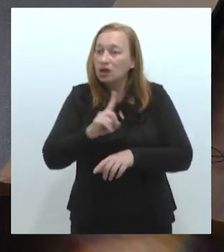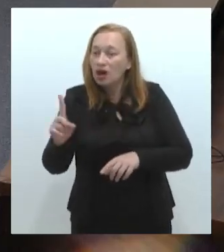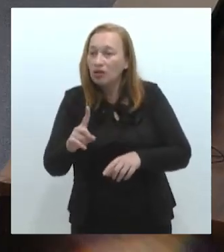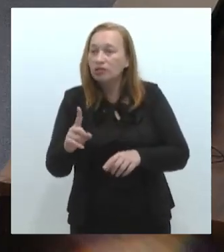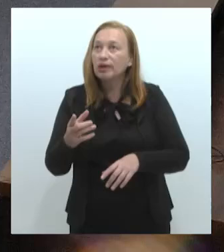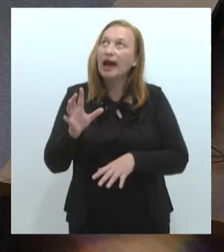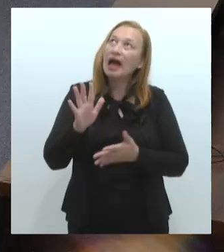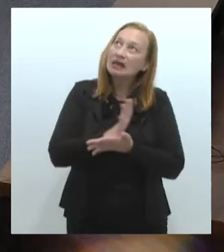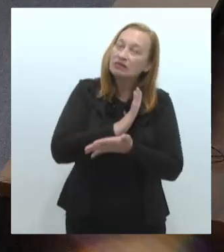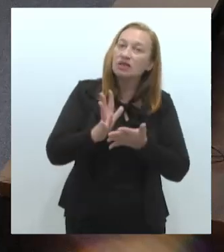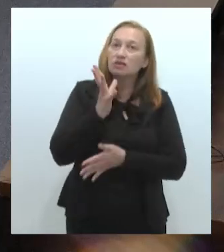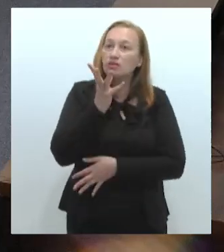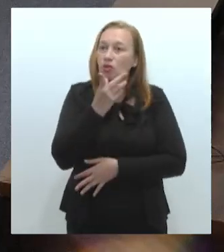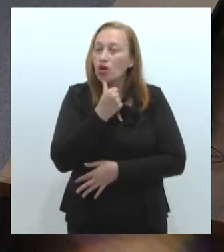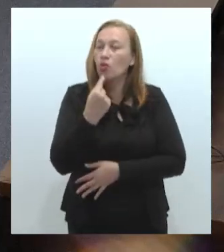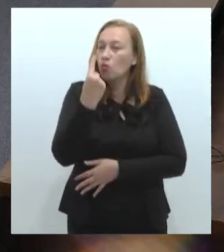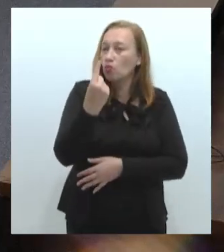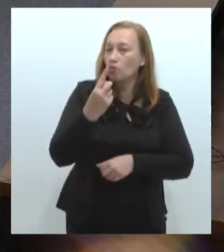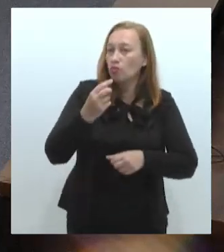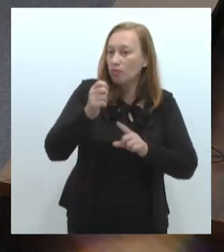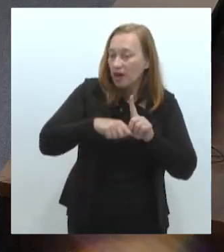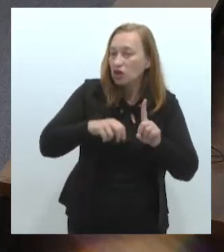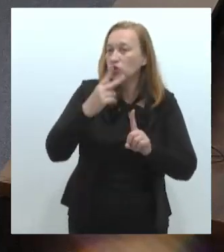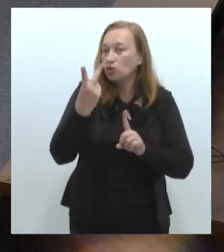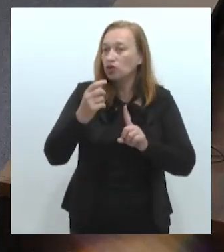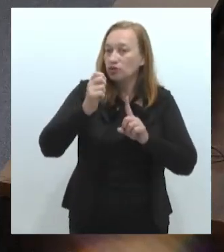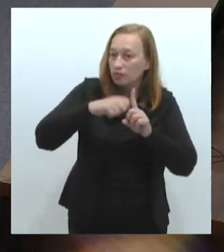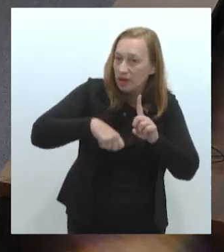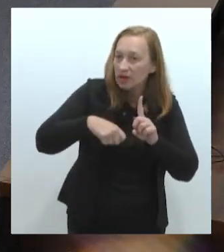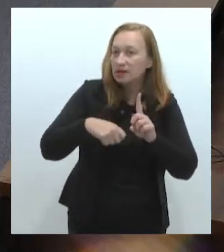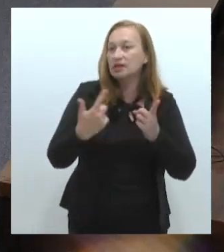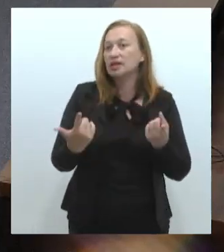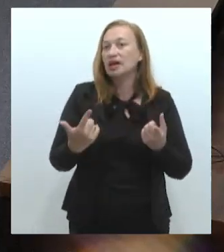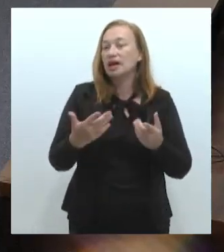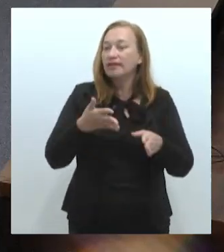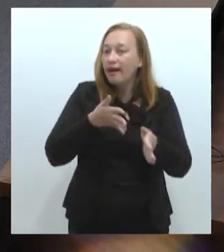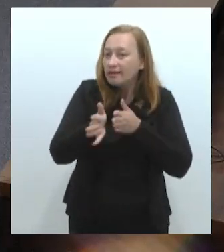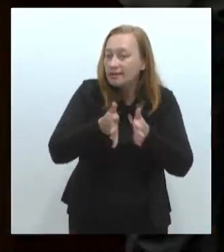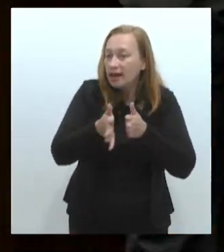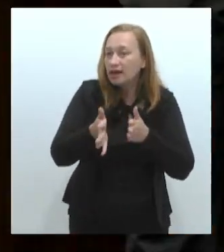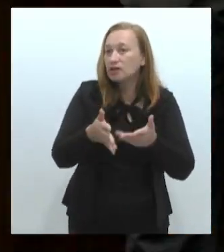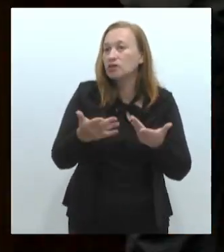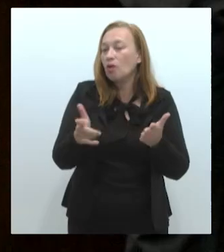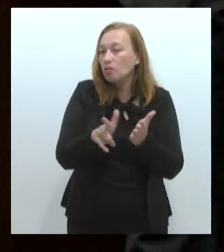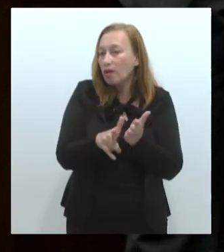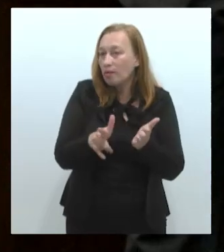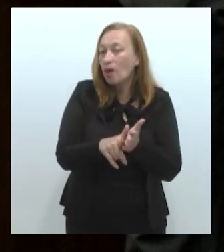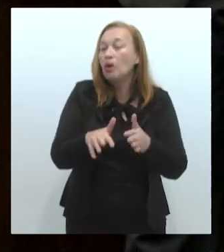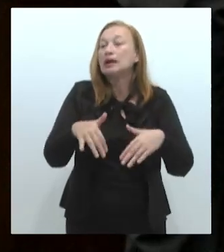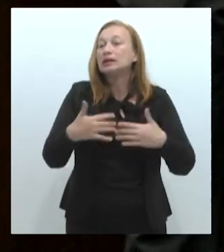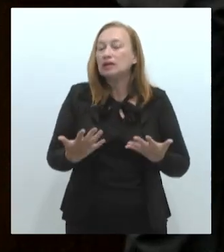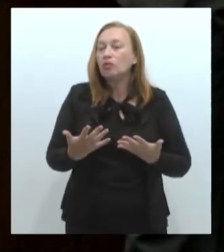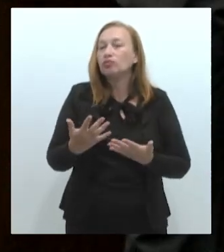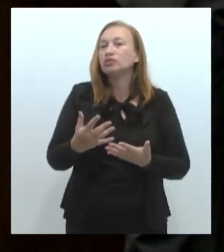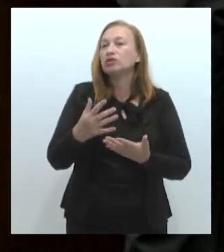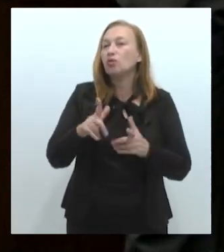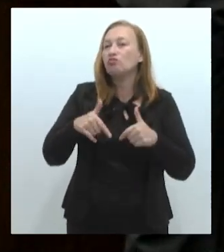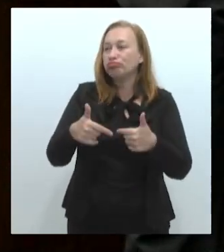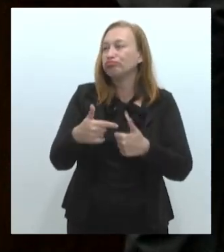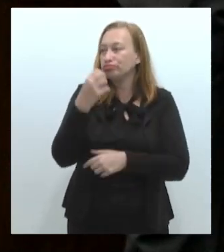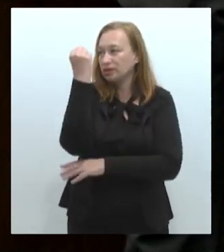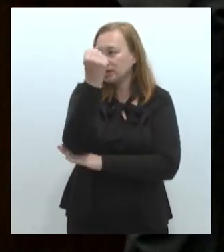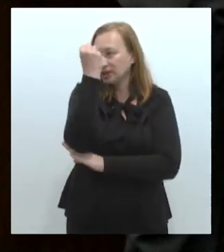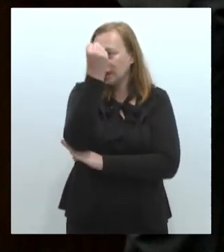1 mês, 2 meses, para a pessoa ter acesso ao seu prontuário. Então, isso tem efeito sério. Quer